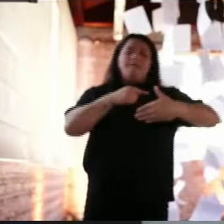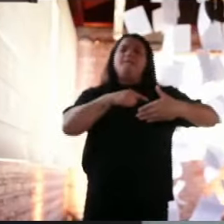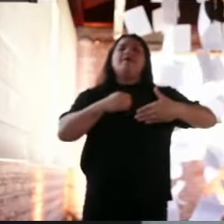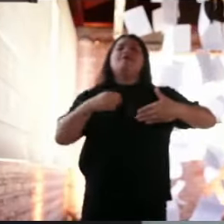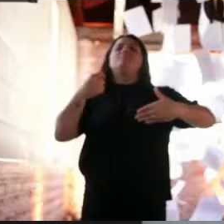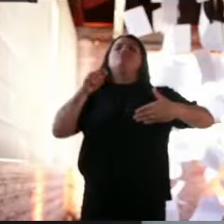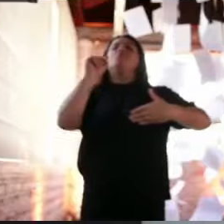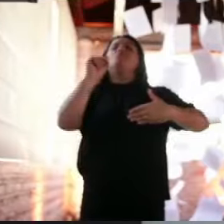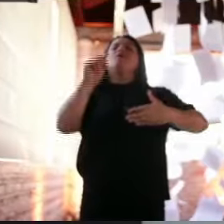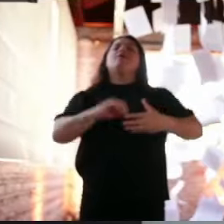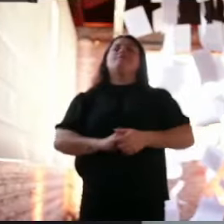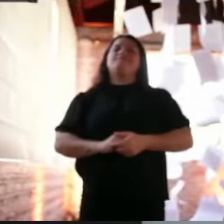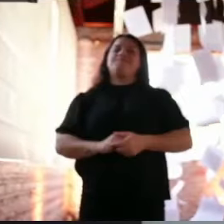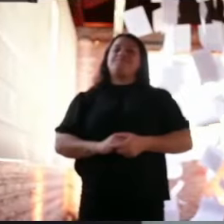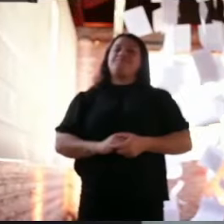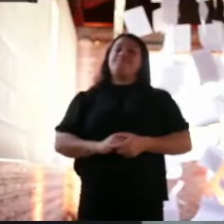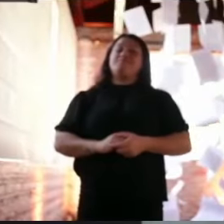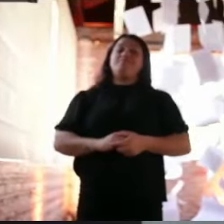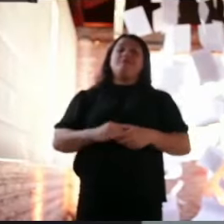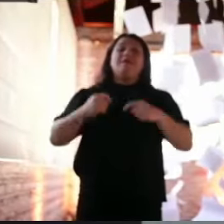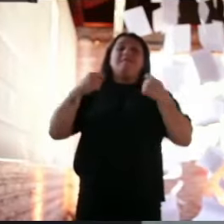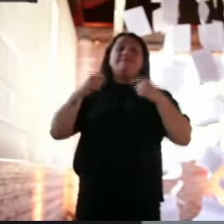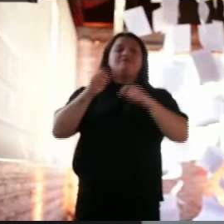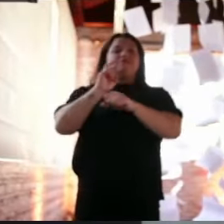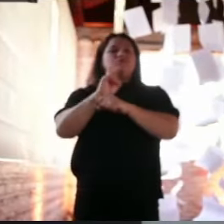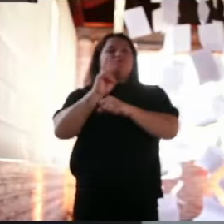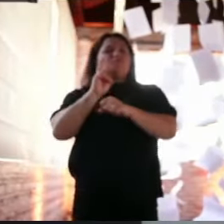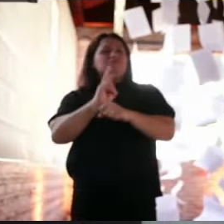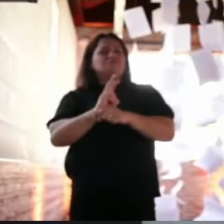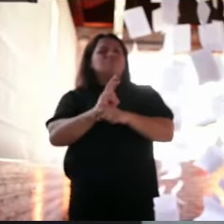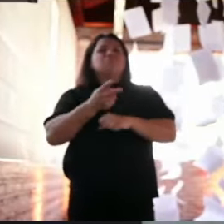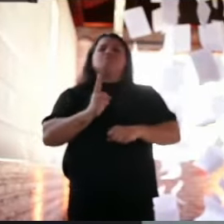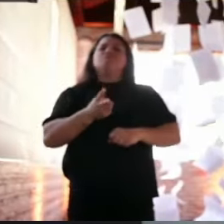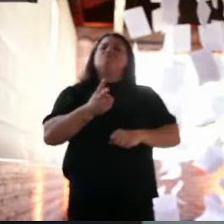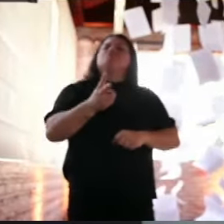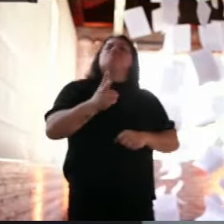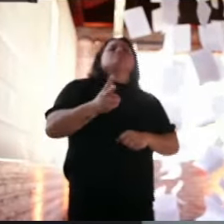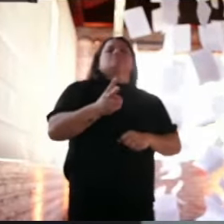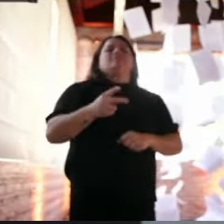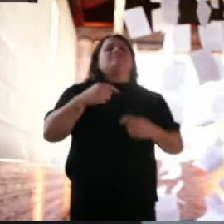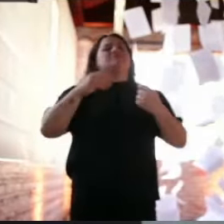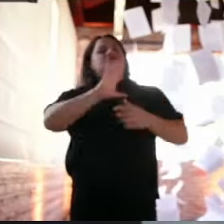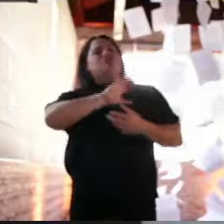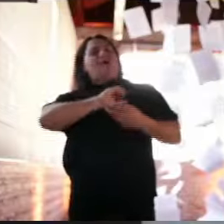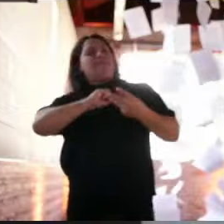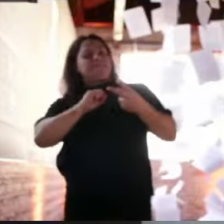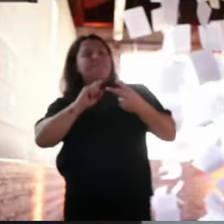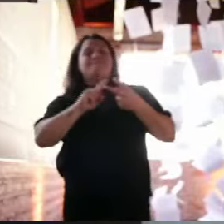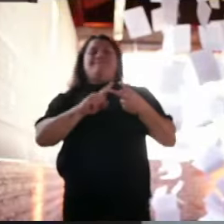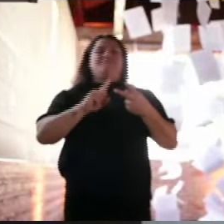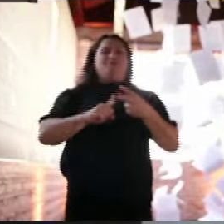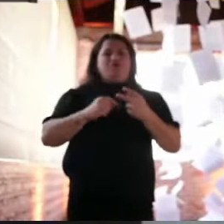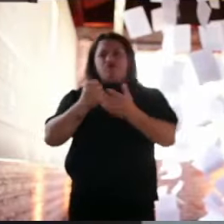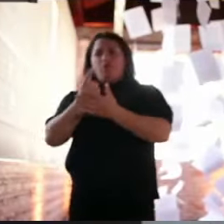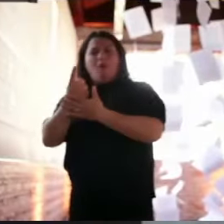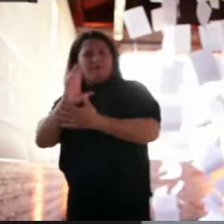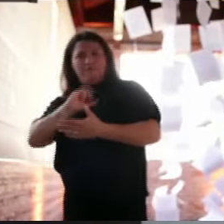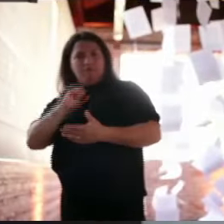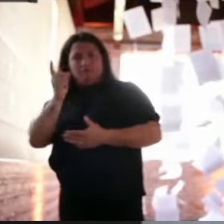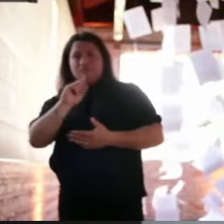o bebê precisa o bebê precisa de um cuidado ostensivo o bebê precisa de amor que é uma coisa que a gente não compra né já